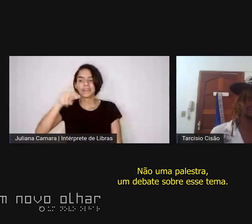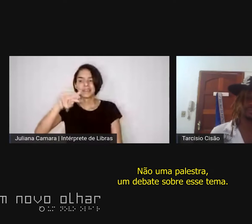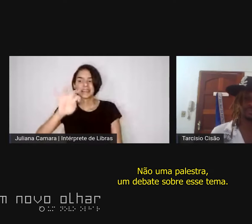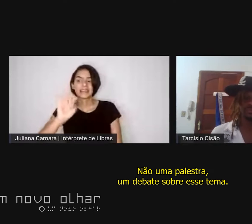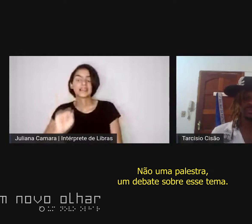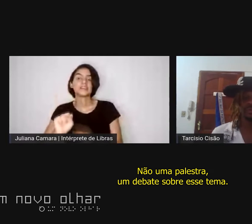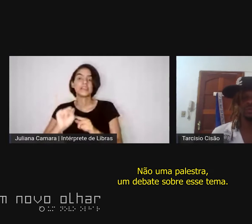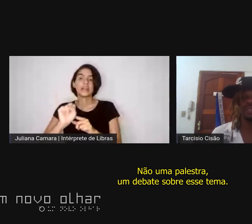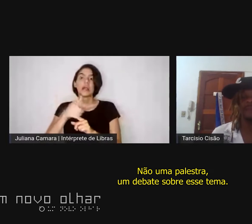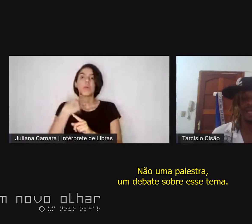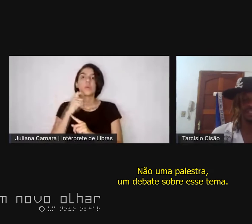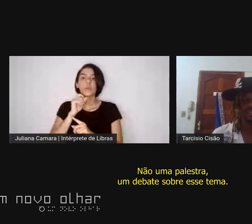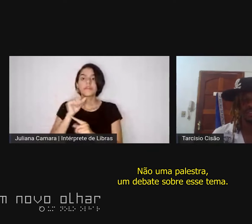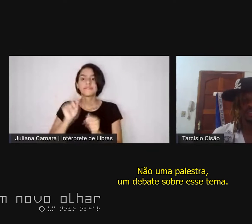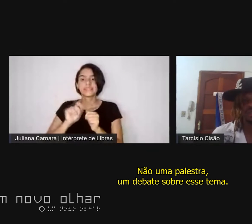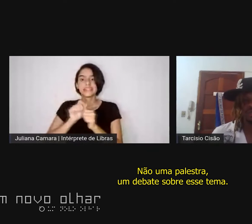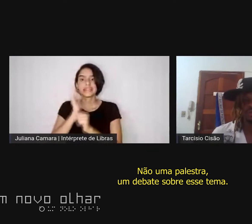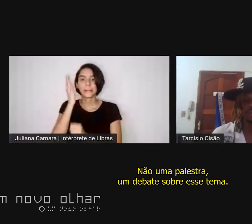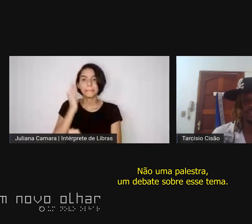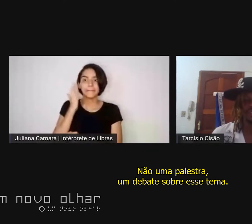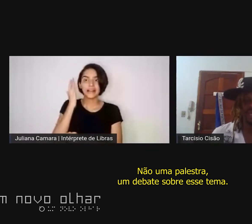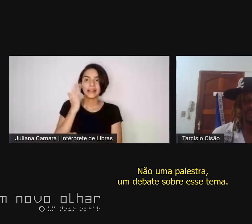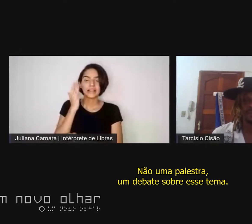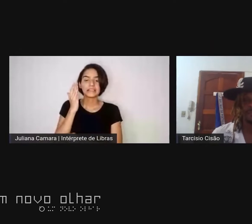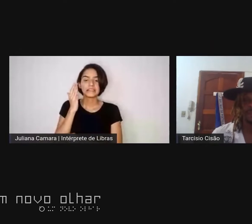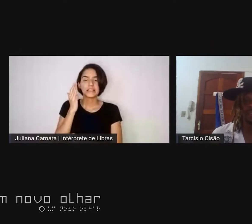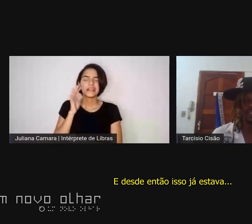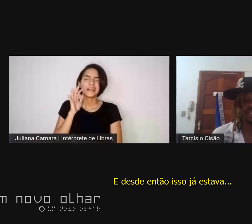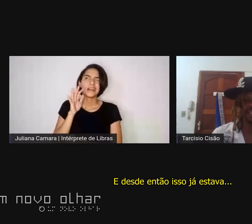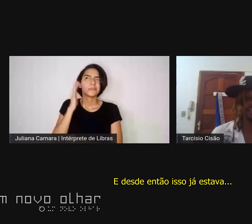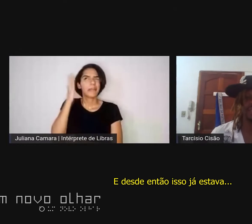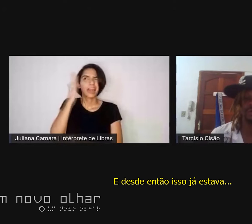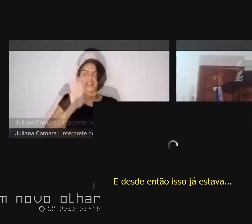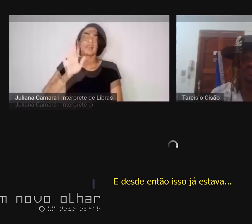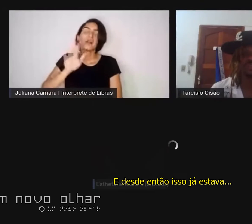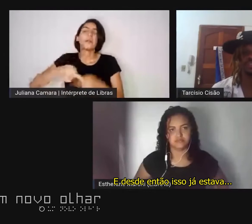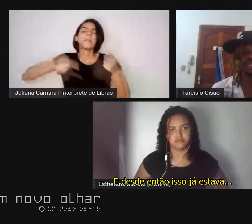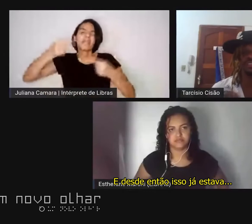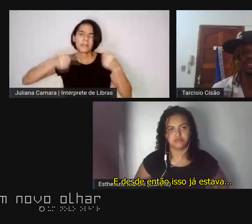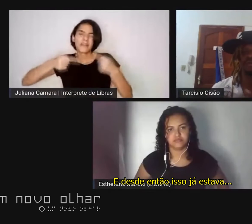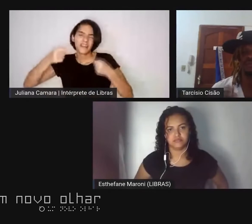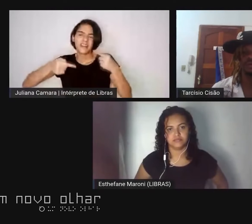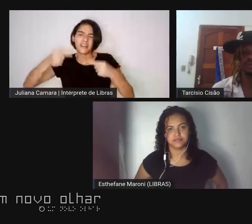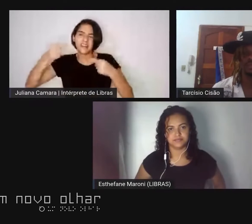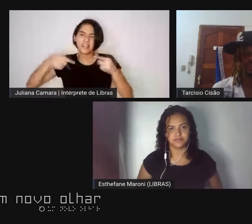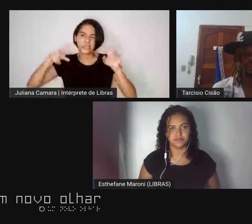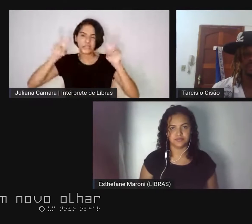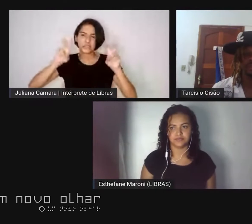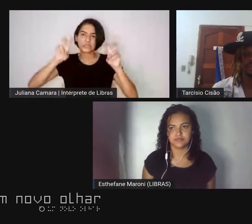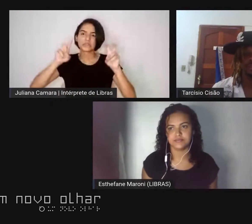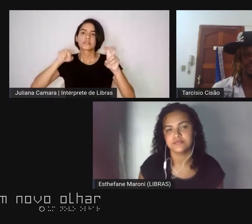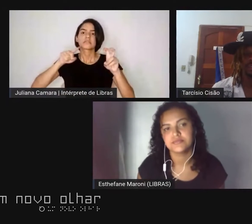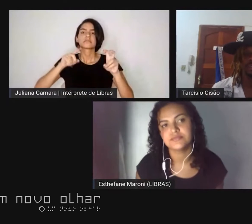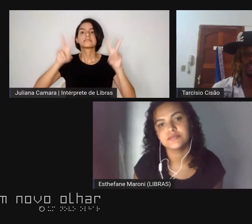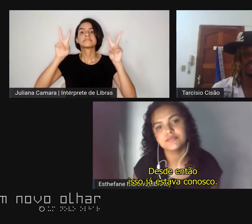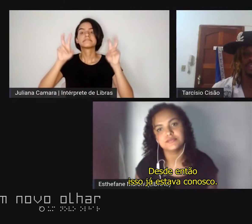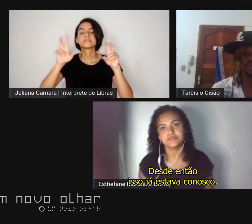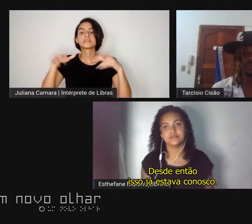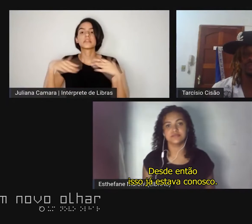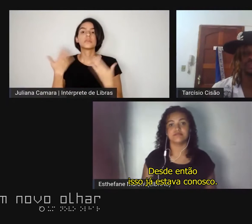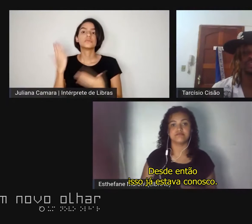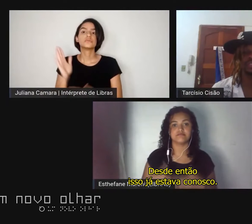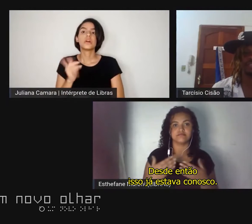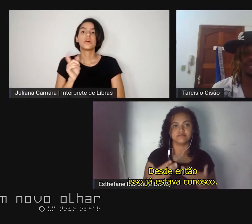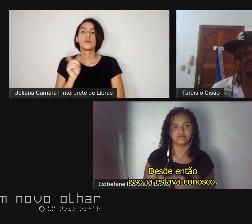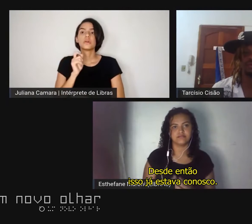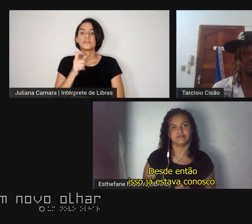palestra, um debate sobre esse tema. E desde então isso já Juliana estava, é substituída por Stephanie. Desde